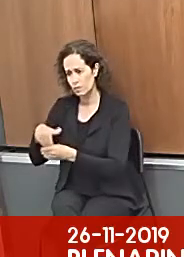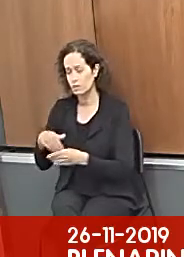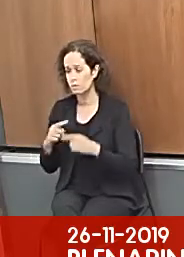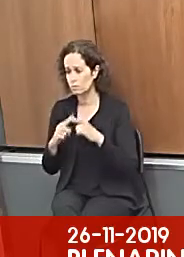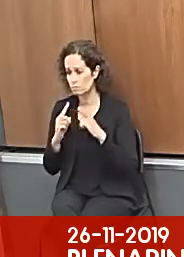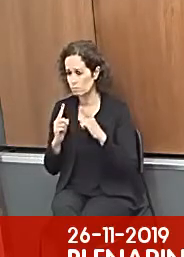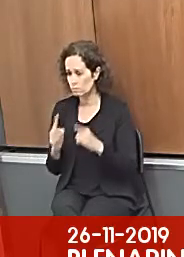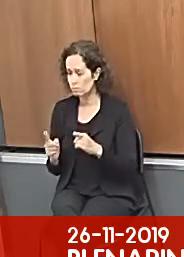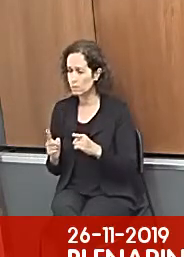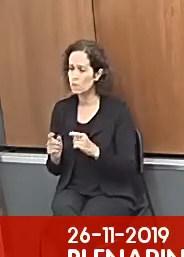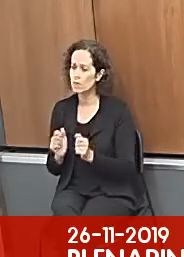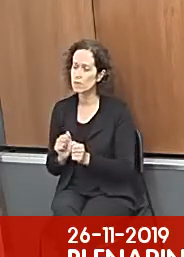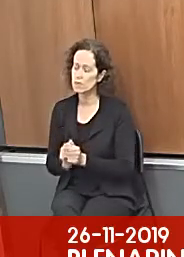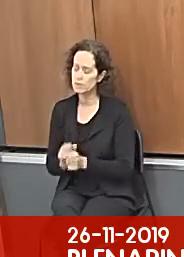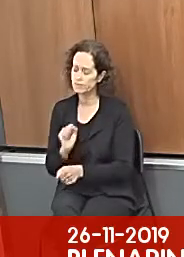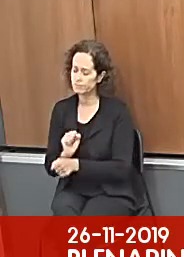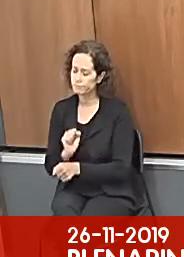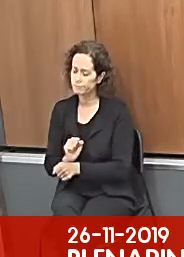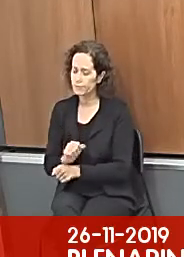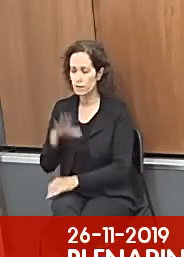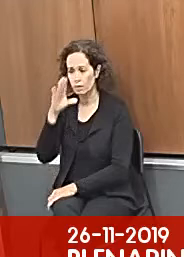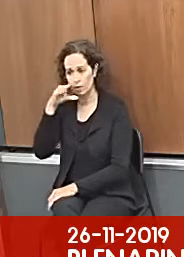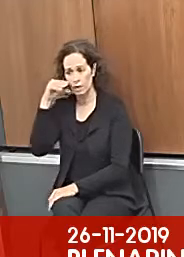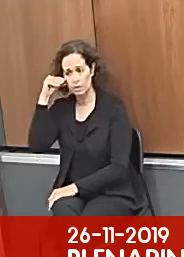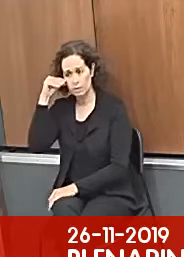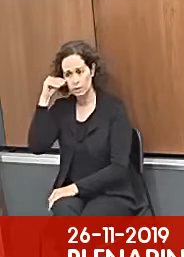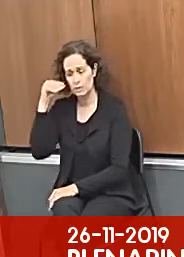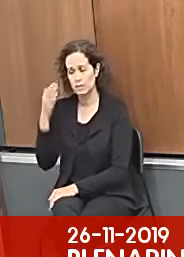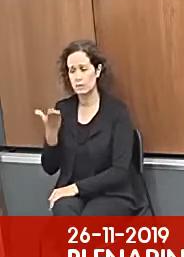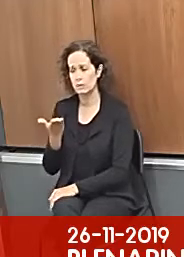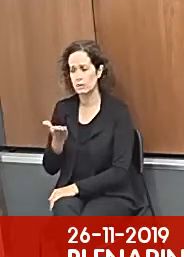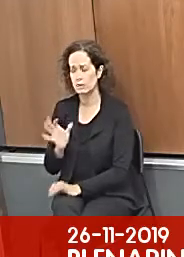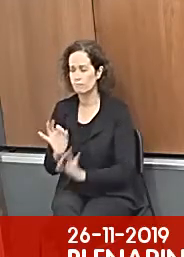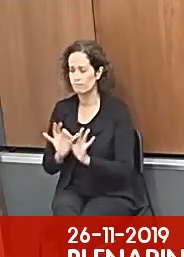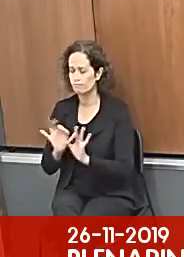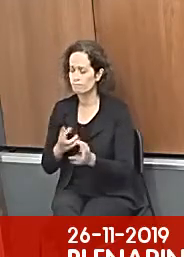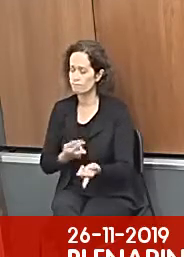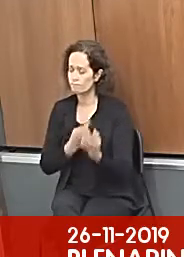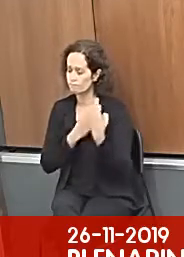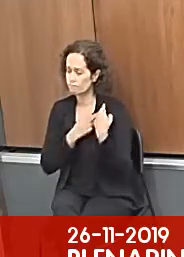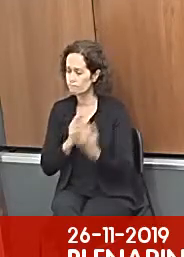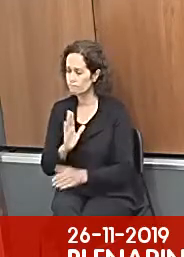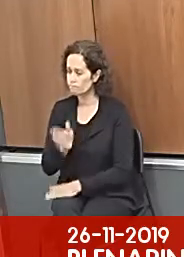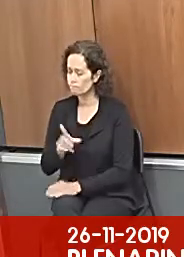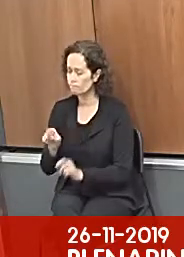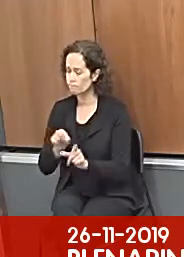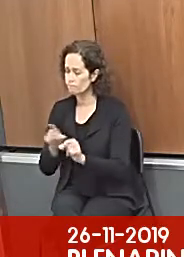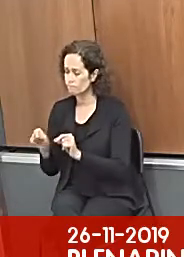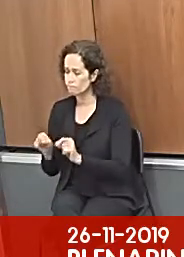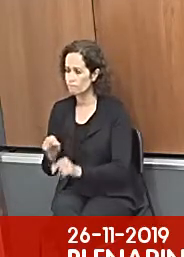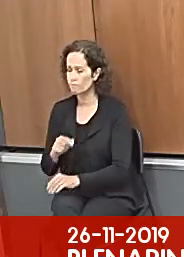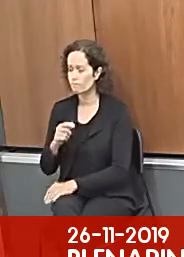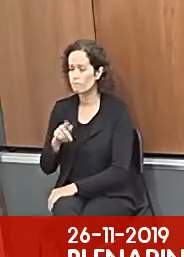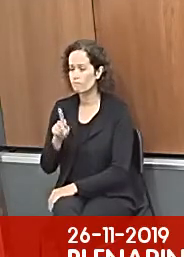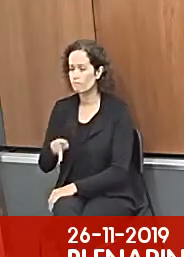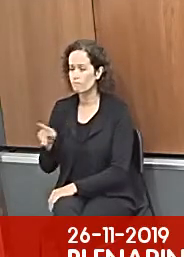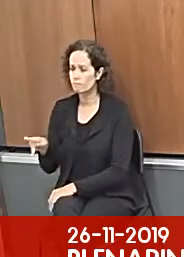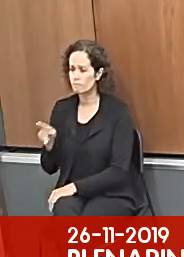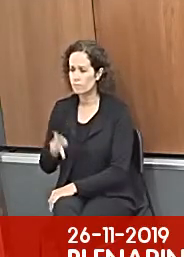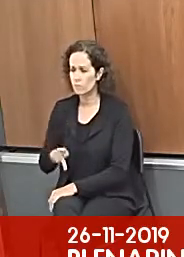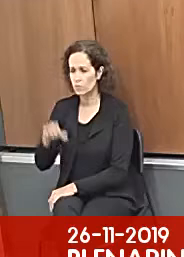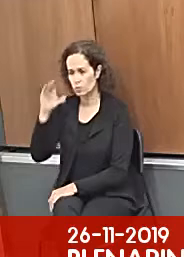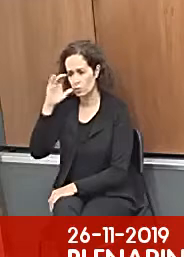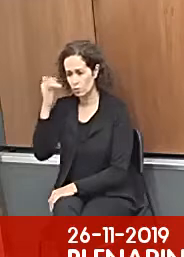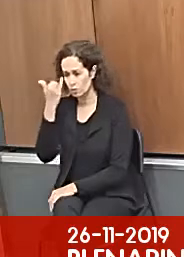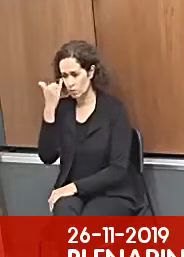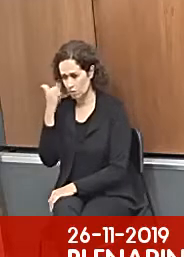Mas a próxima comissão é a comissão dela. Ela, inclusive, já designou o relator, que é o professor Cleiton, vai ser o relator da